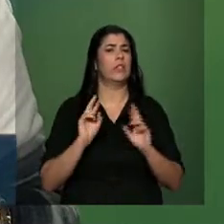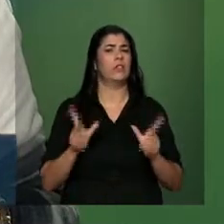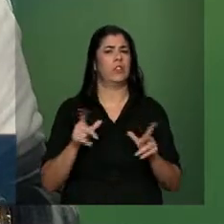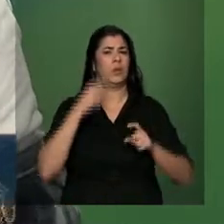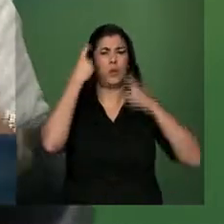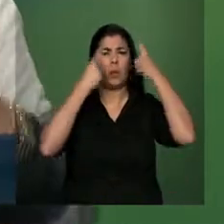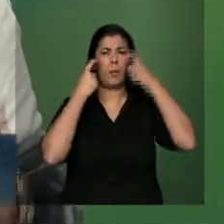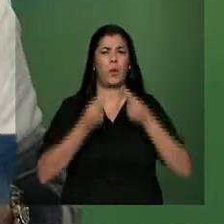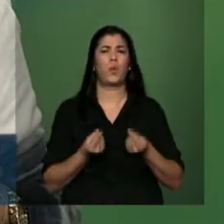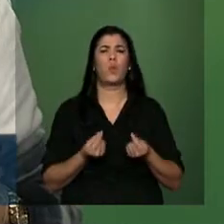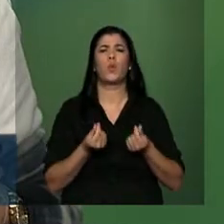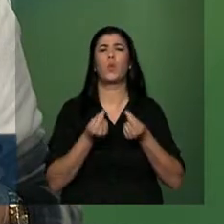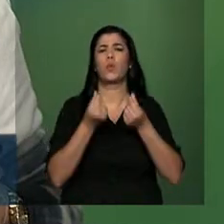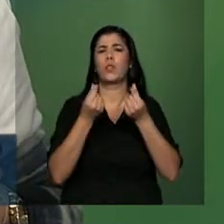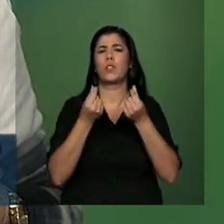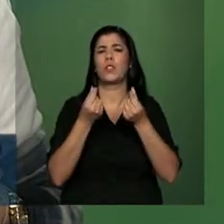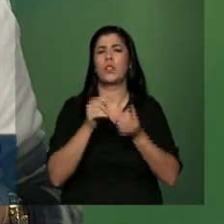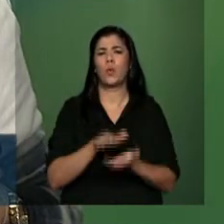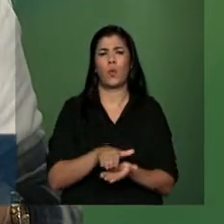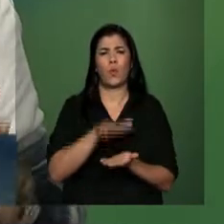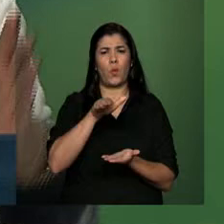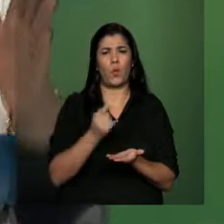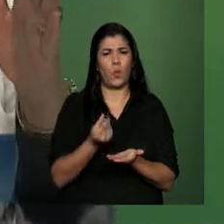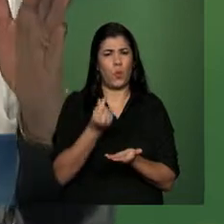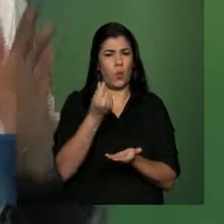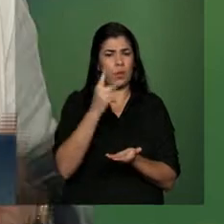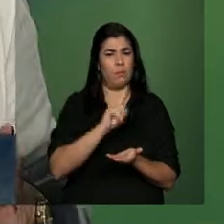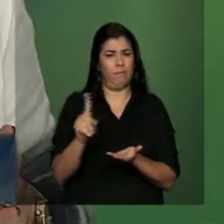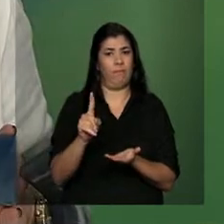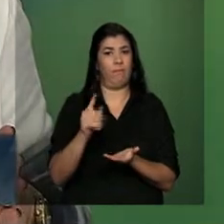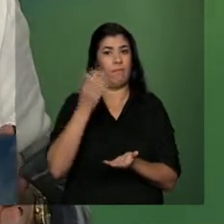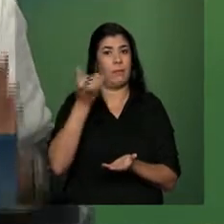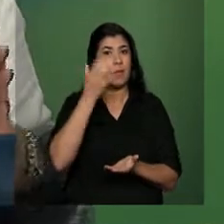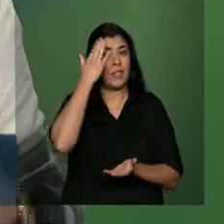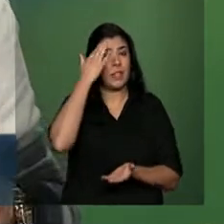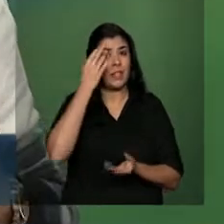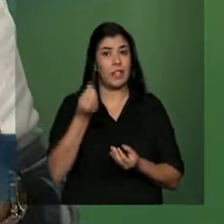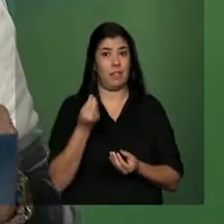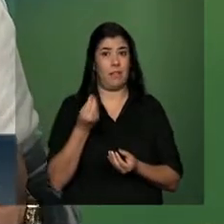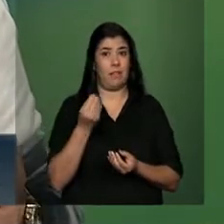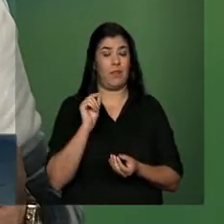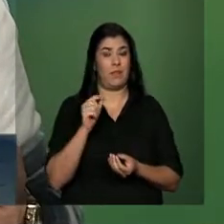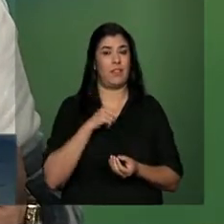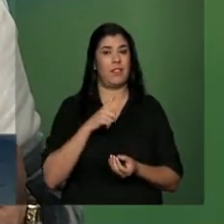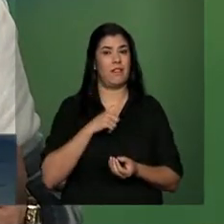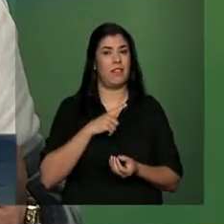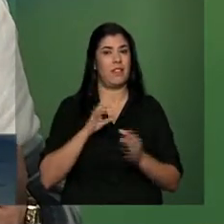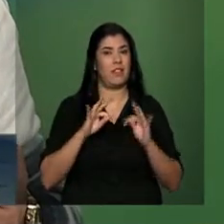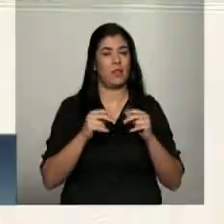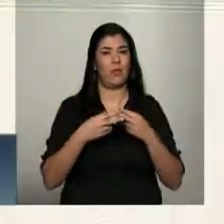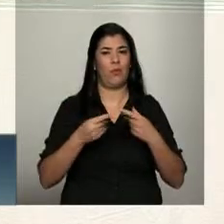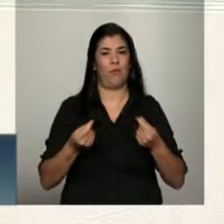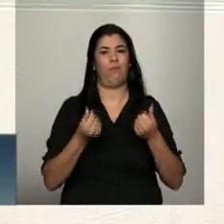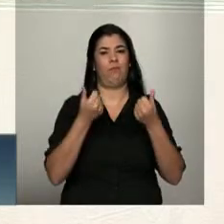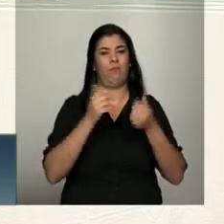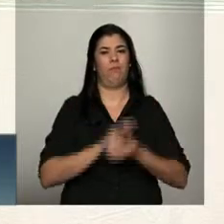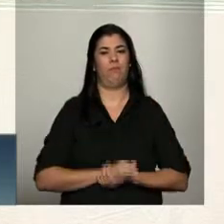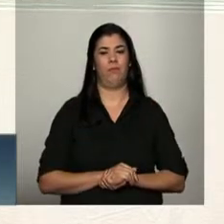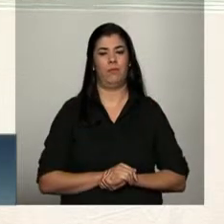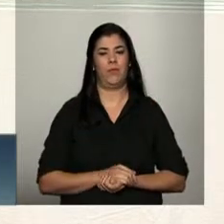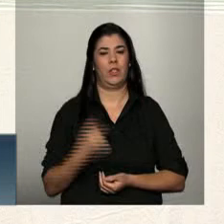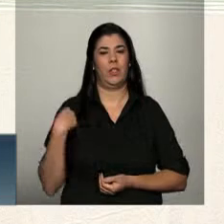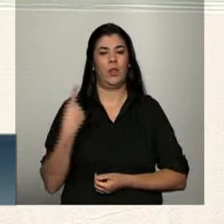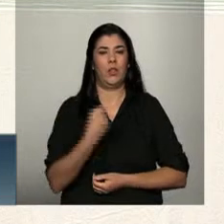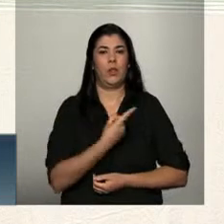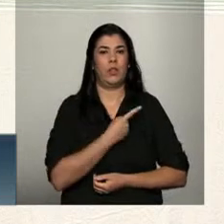com dinheiro, eu não me preocupo com o volume de recursos. Nós temos que saber quanto custa, que você pode ter certeza que o dinheiro vai ter. Nós não